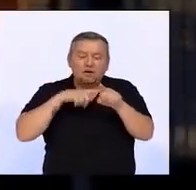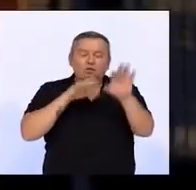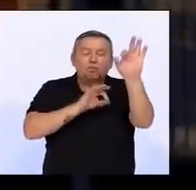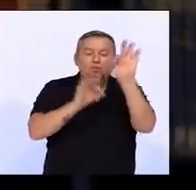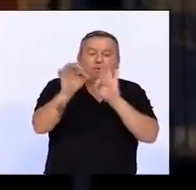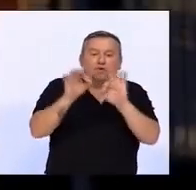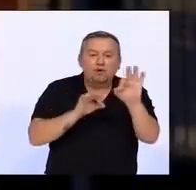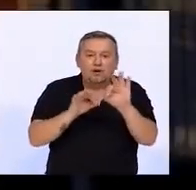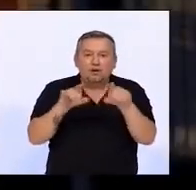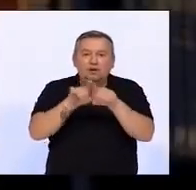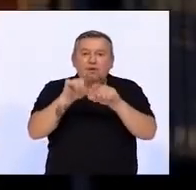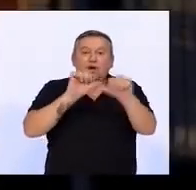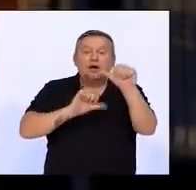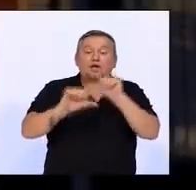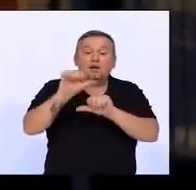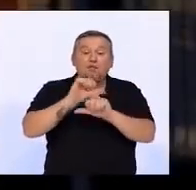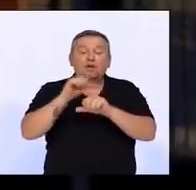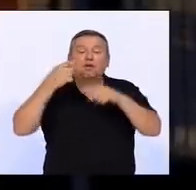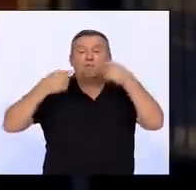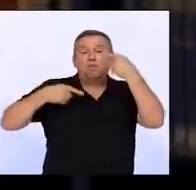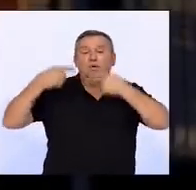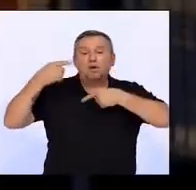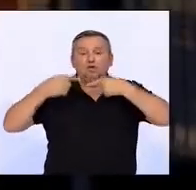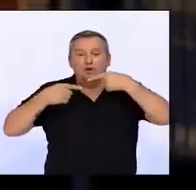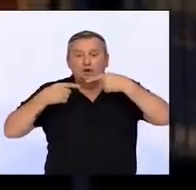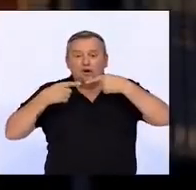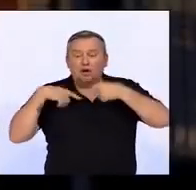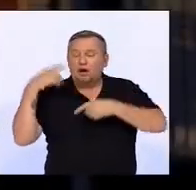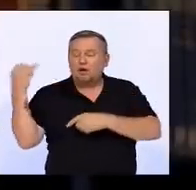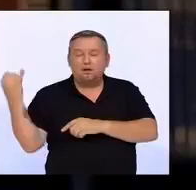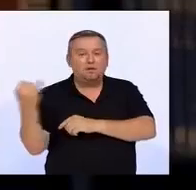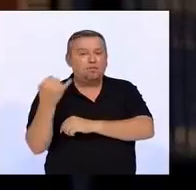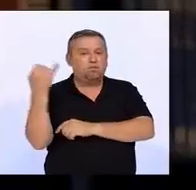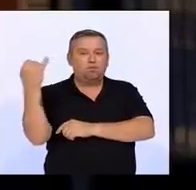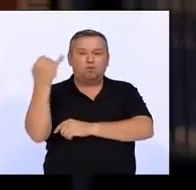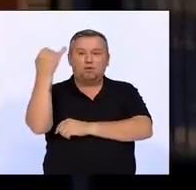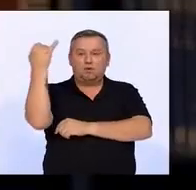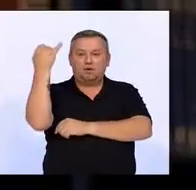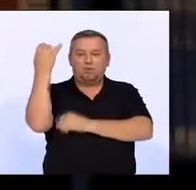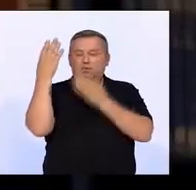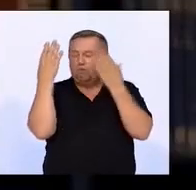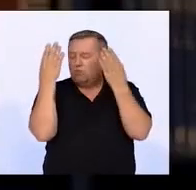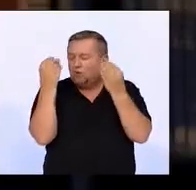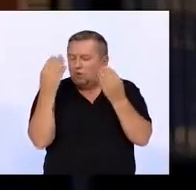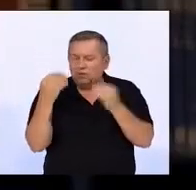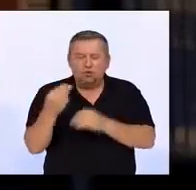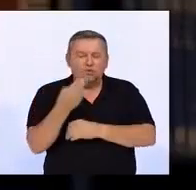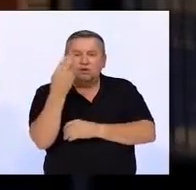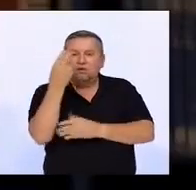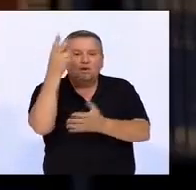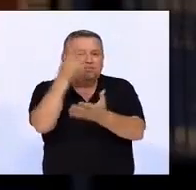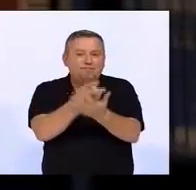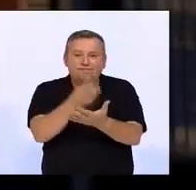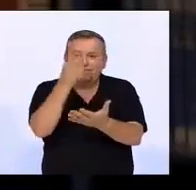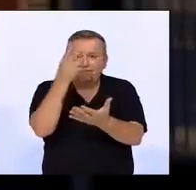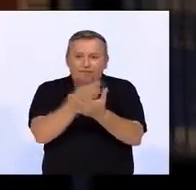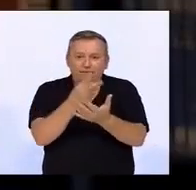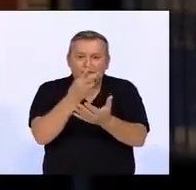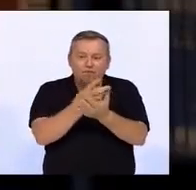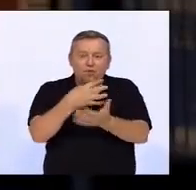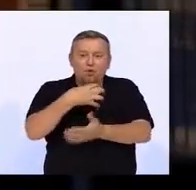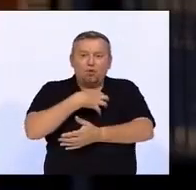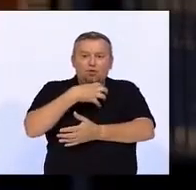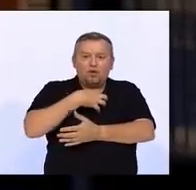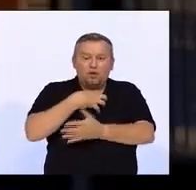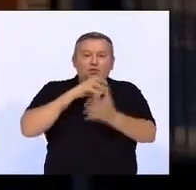projeto, e a reforma política, ela é fundamental. Quer dizer, não tem como continuar com um sistema partidário que